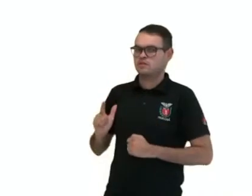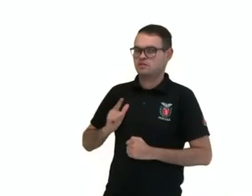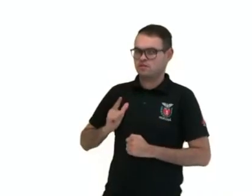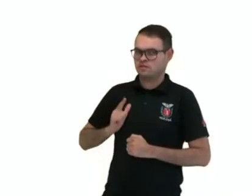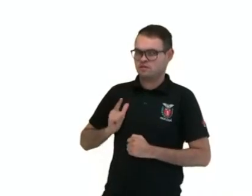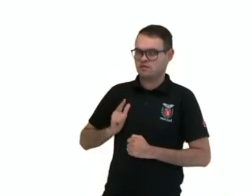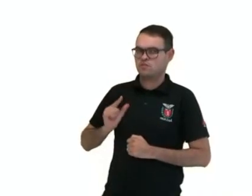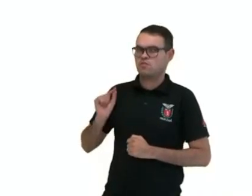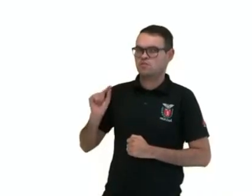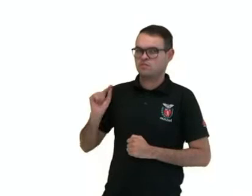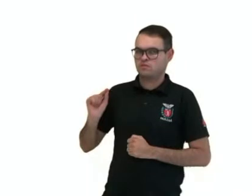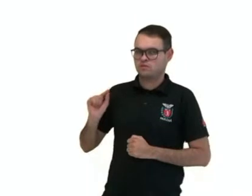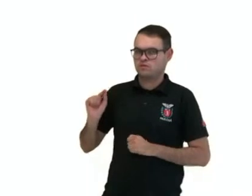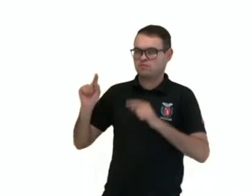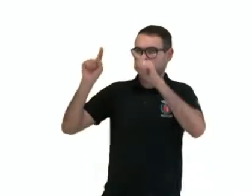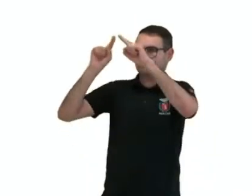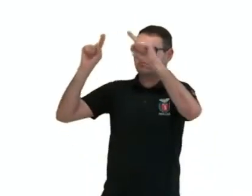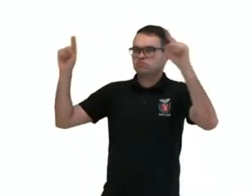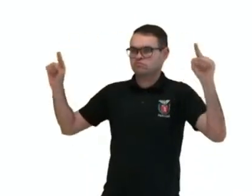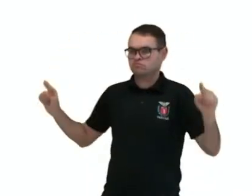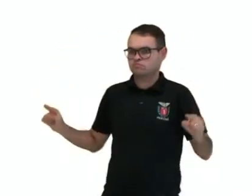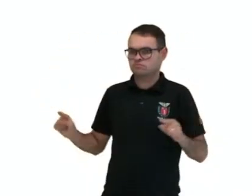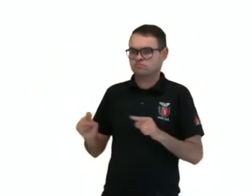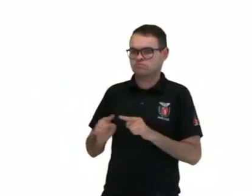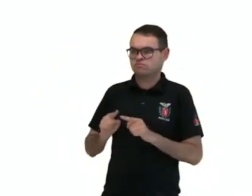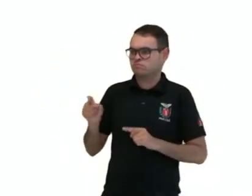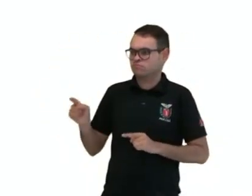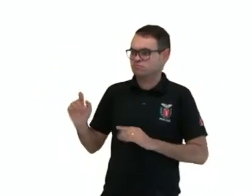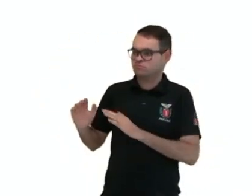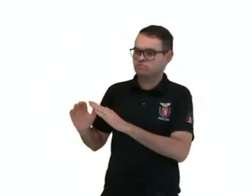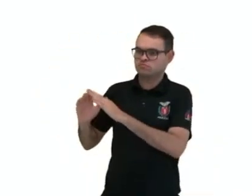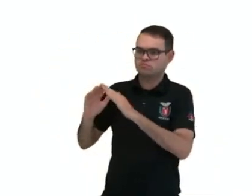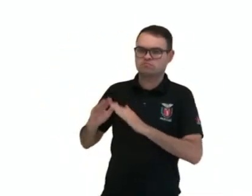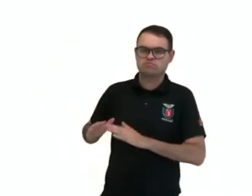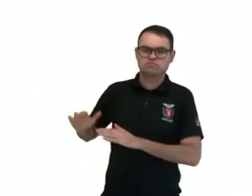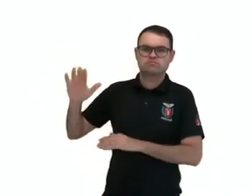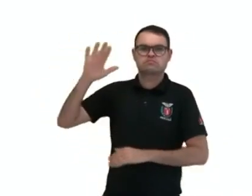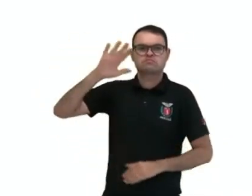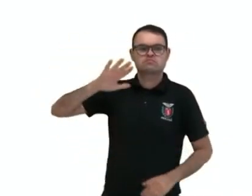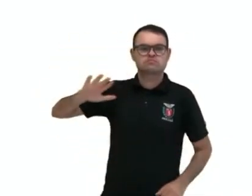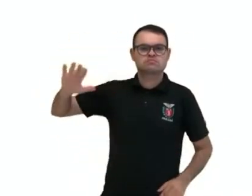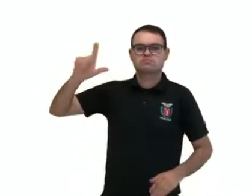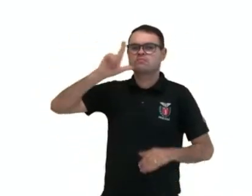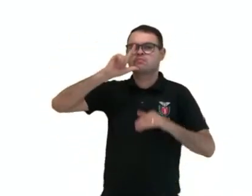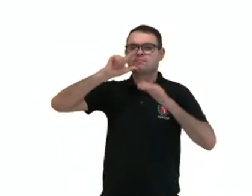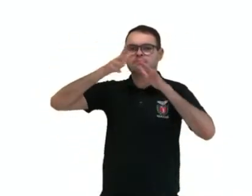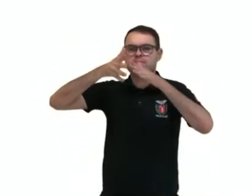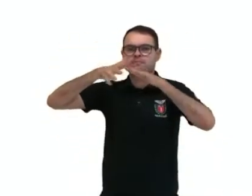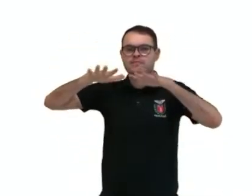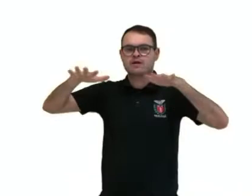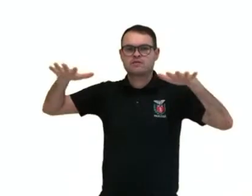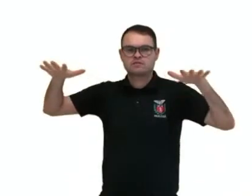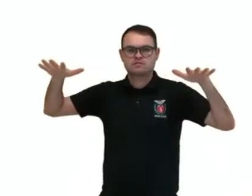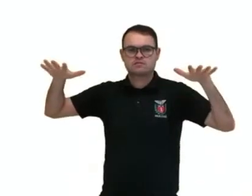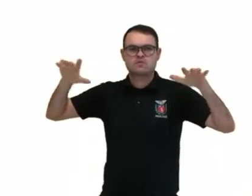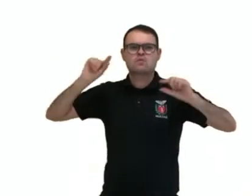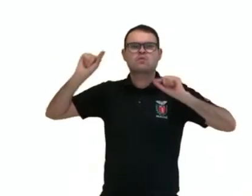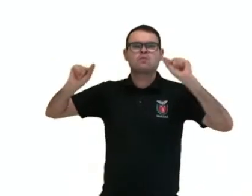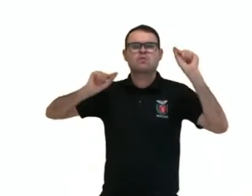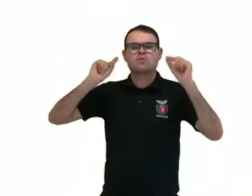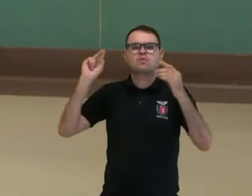temos uma determinada região e nós temos o oceano, nós temos a praia. E veja o que